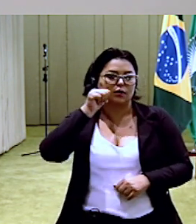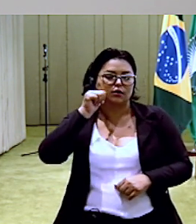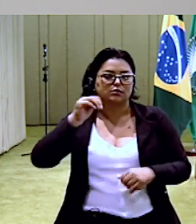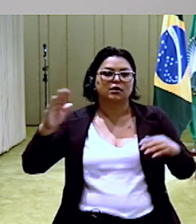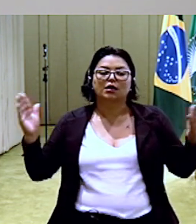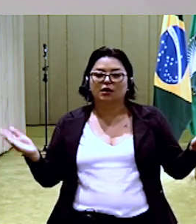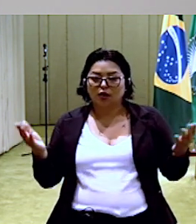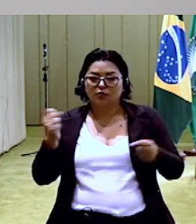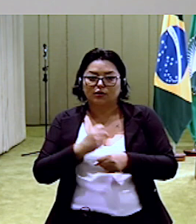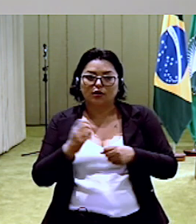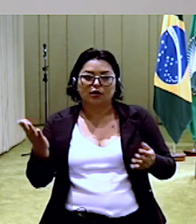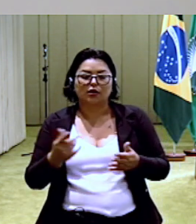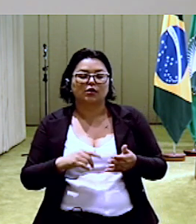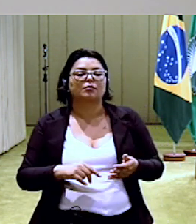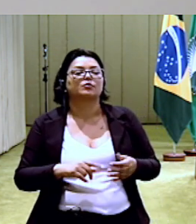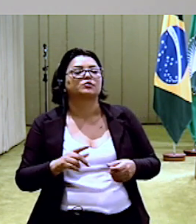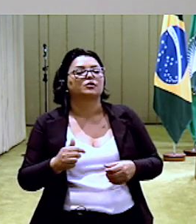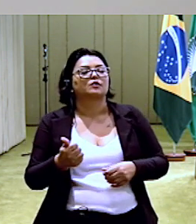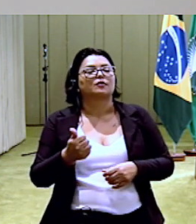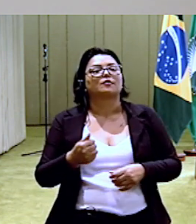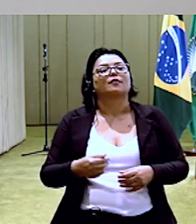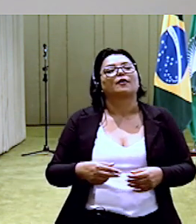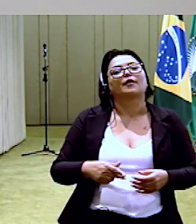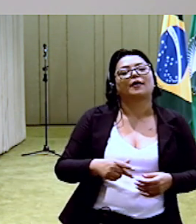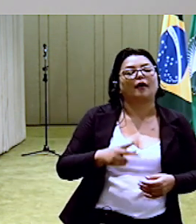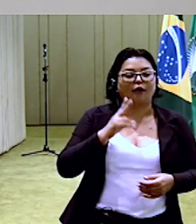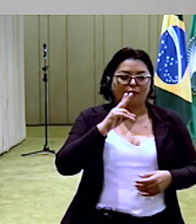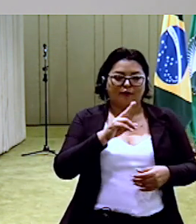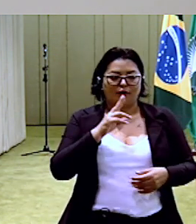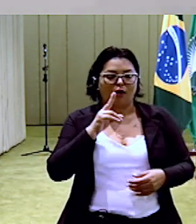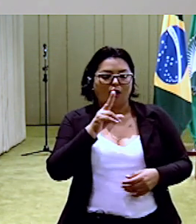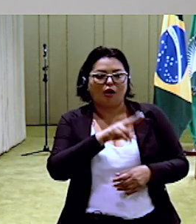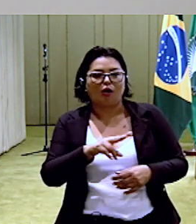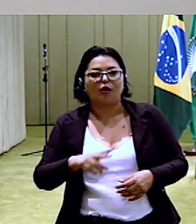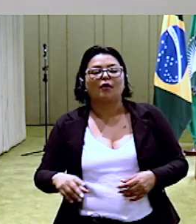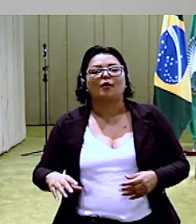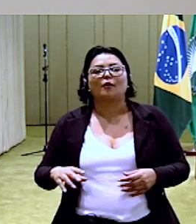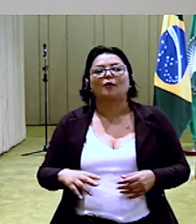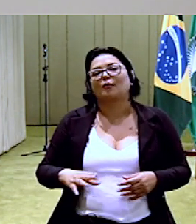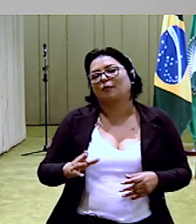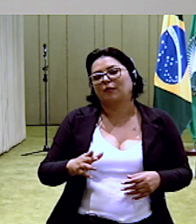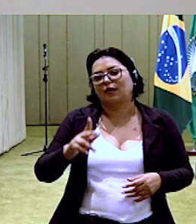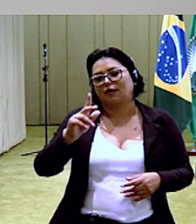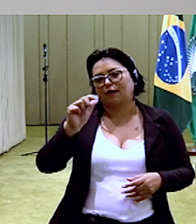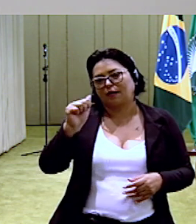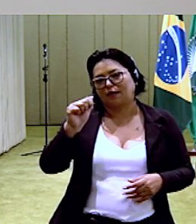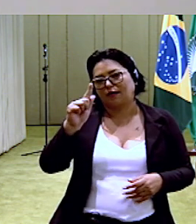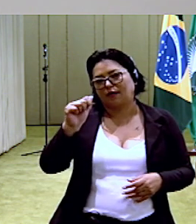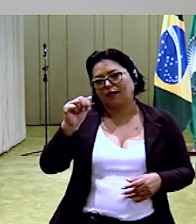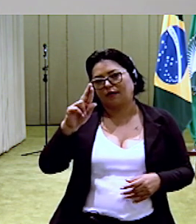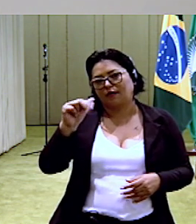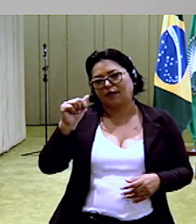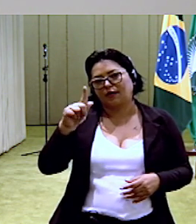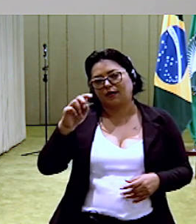lente da diversidade étnico-racial. Então, a gente esse programa é chamado BNDES Garagem, a gente quer fazer o Garagem Black ou Garagem Antirracista. A